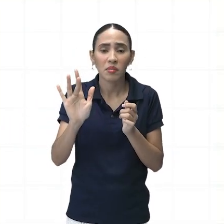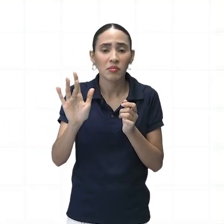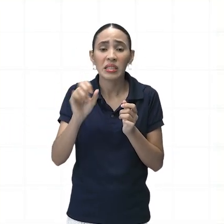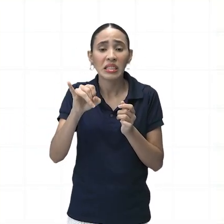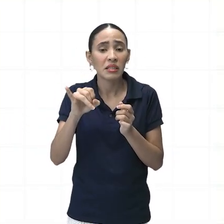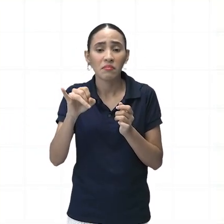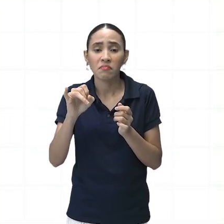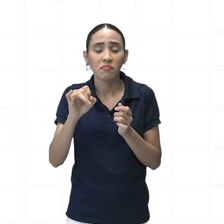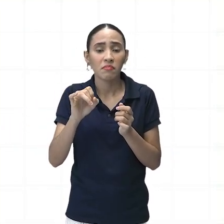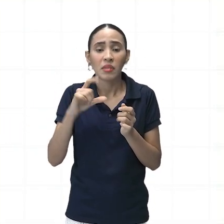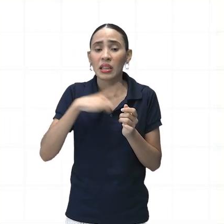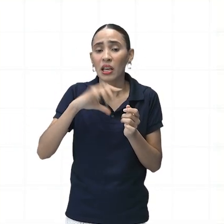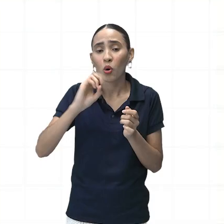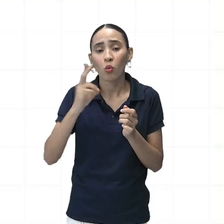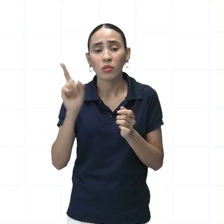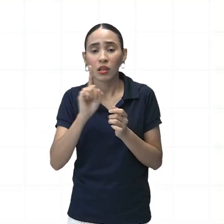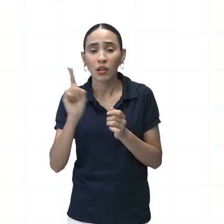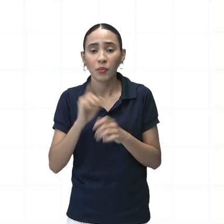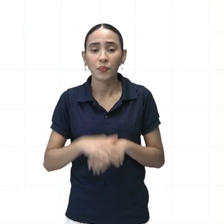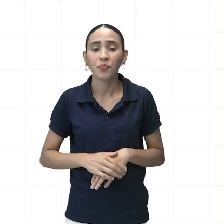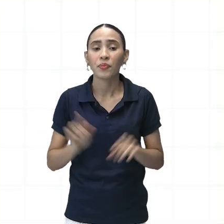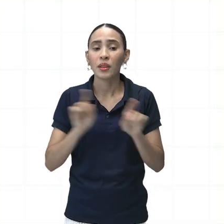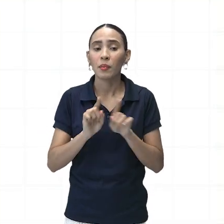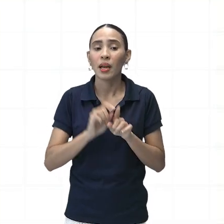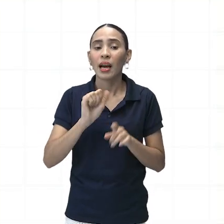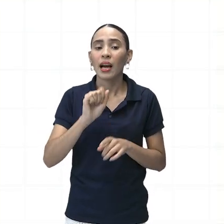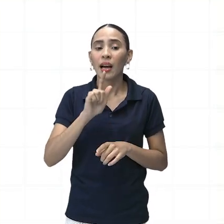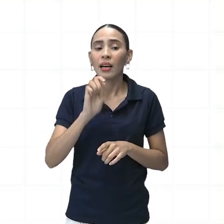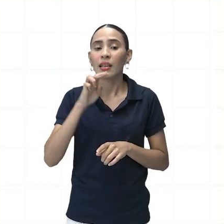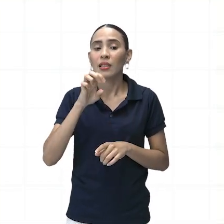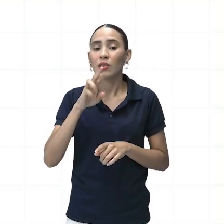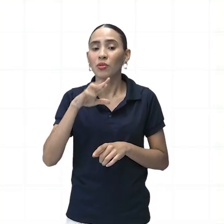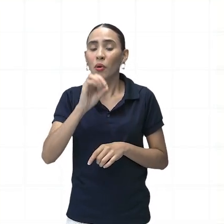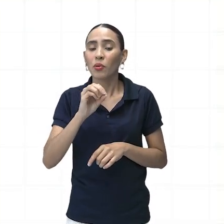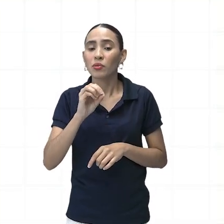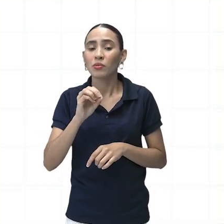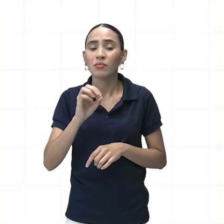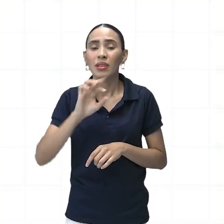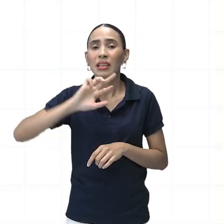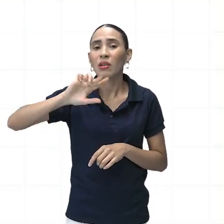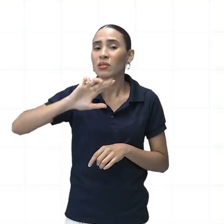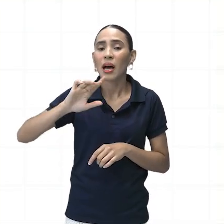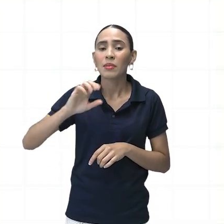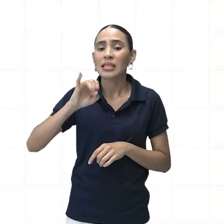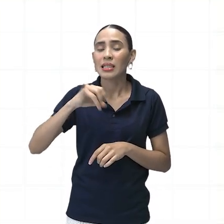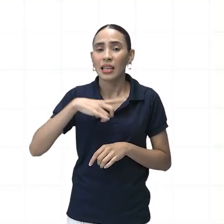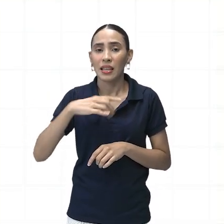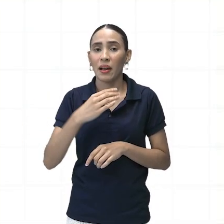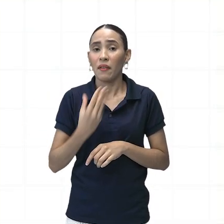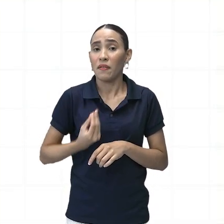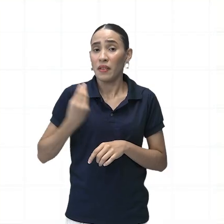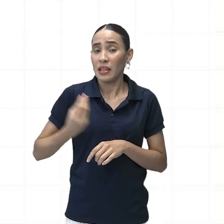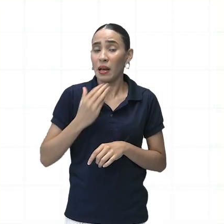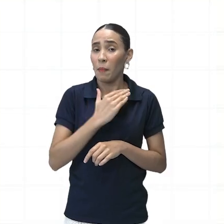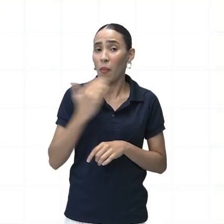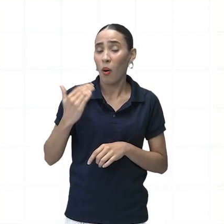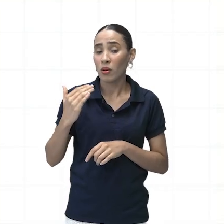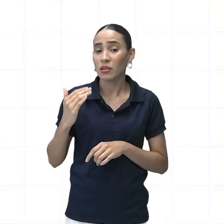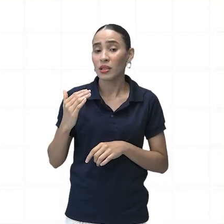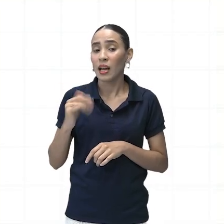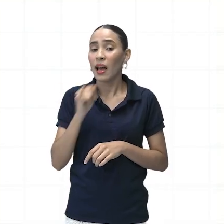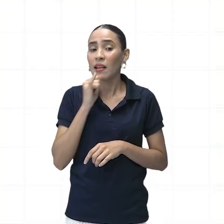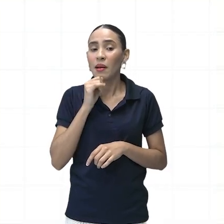transcendente. E também o agnóstico ele não sabe se tem uma vida após a morte. Nós poderíamos dizer